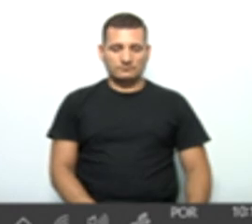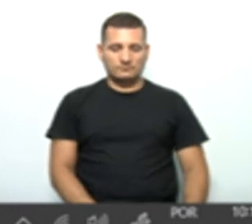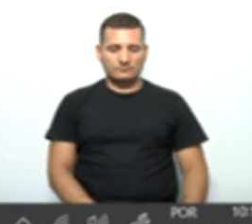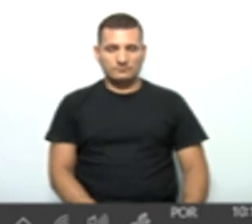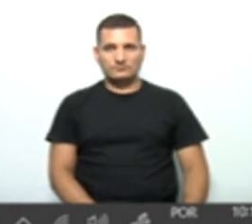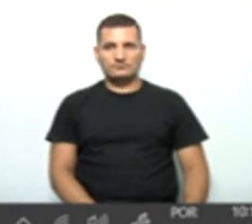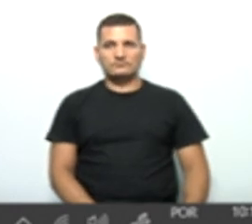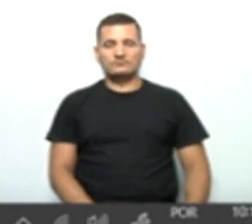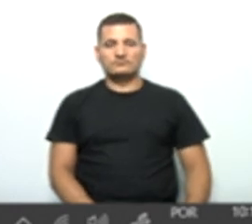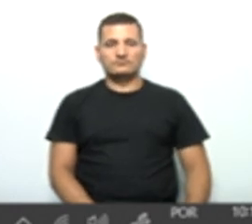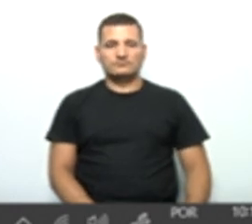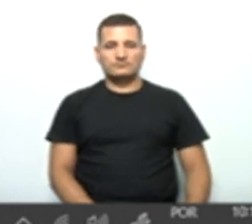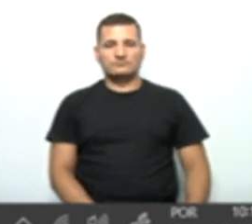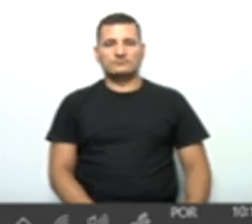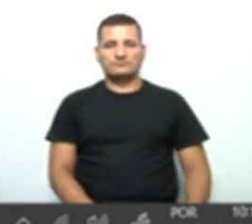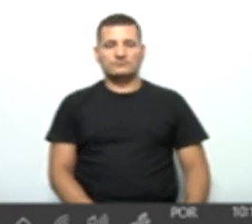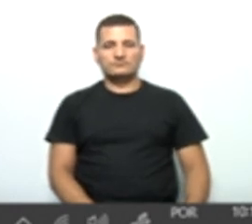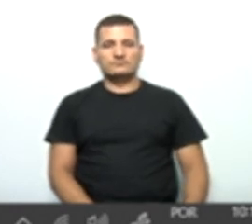99235